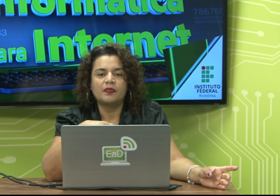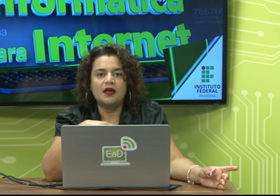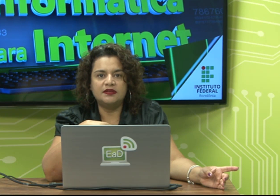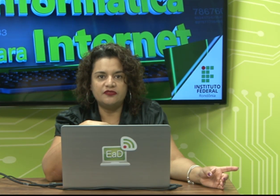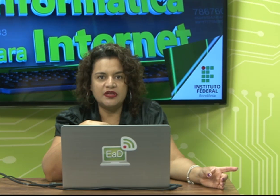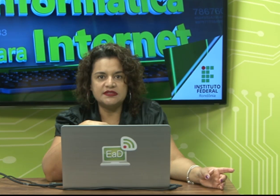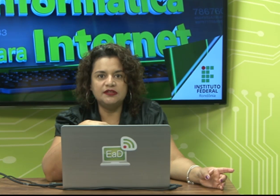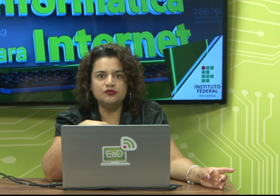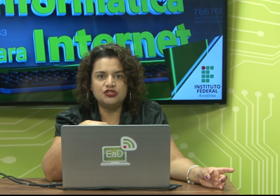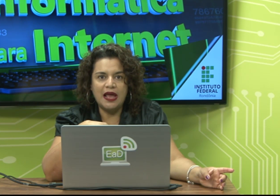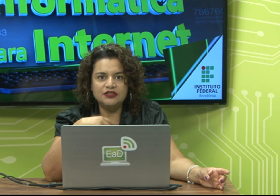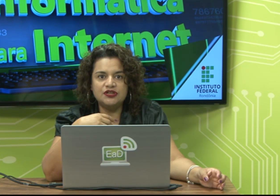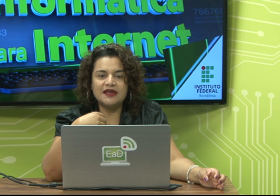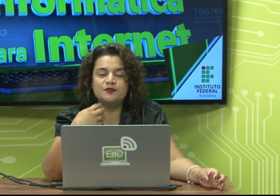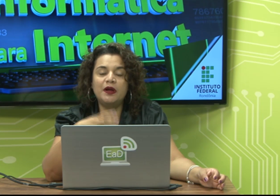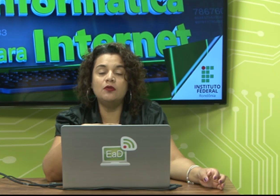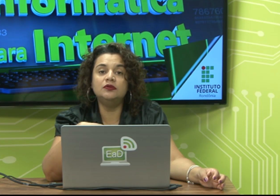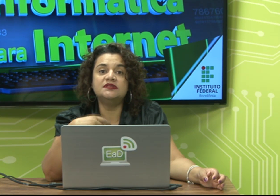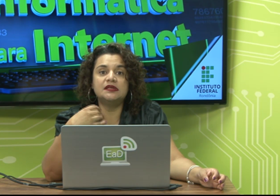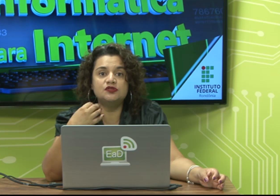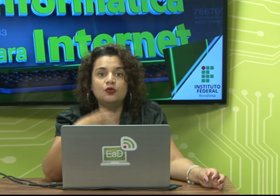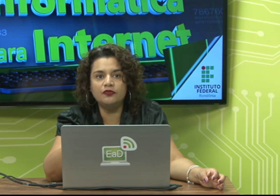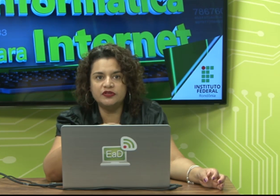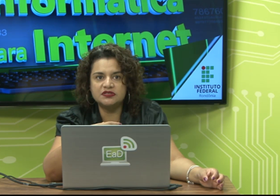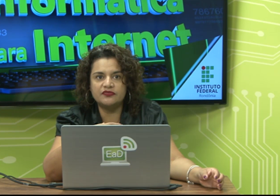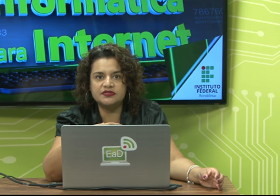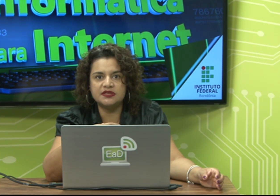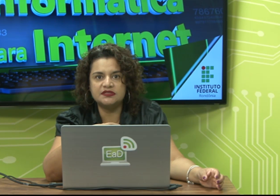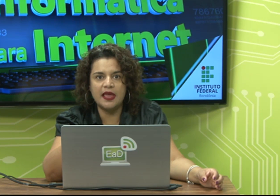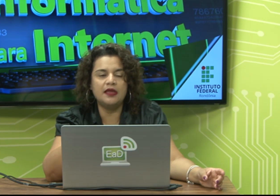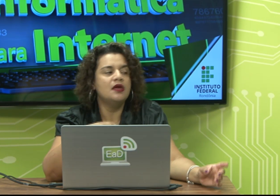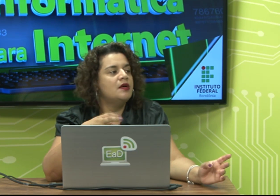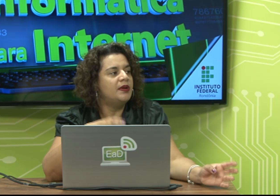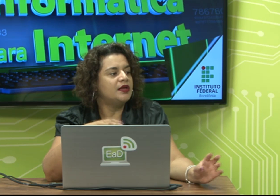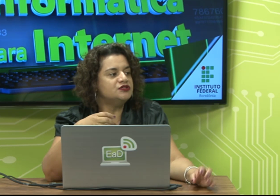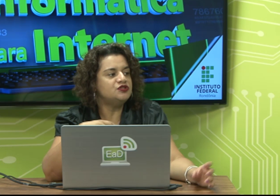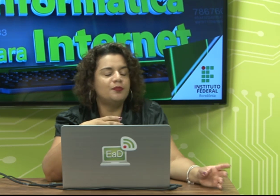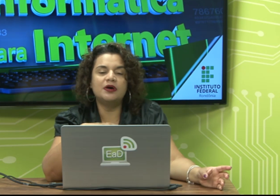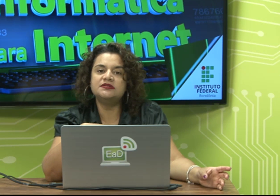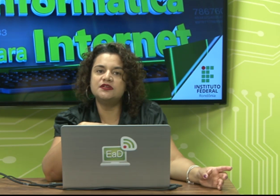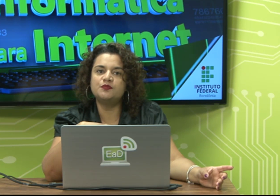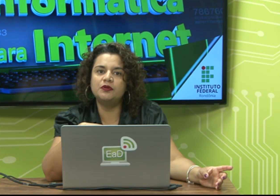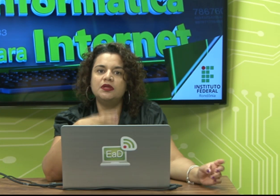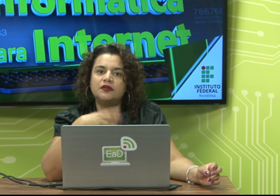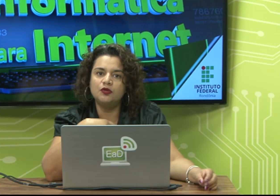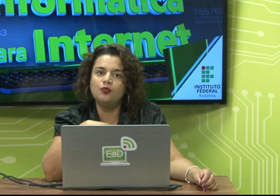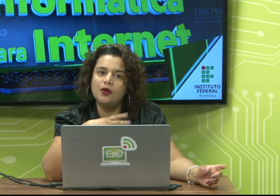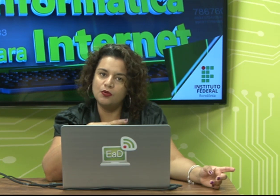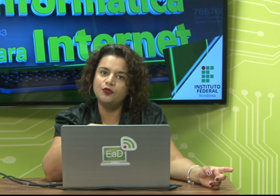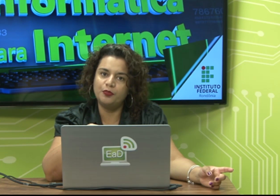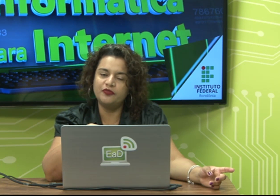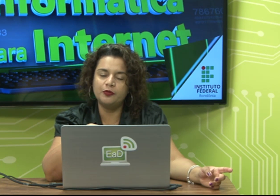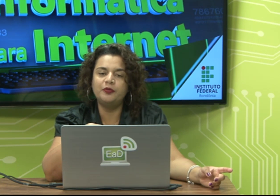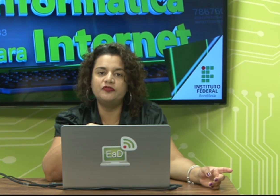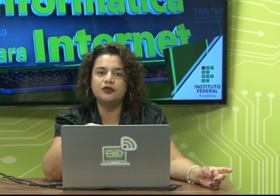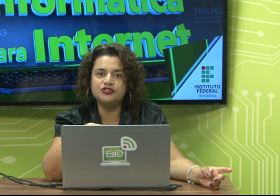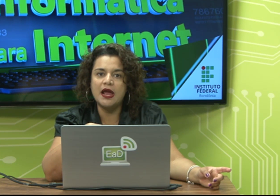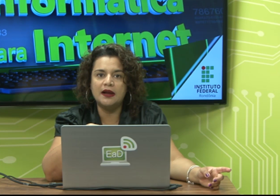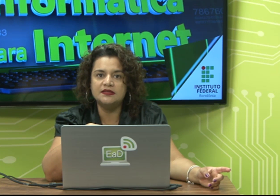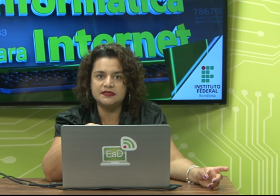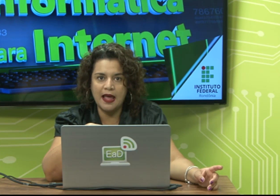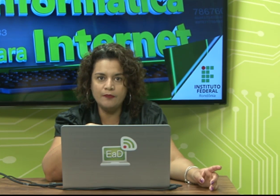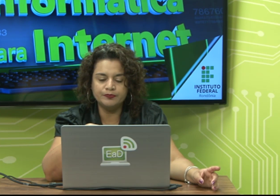enviar através ali do chat, as perguntas, as dúvidas que vocês têm, para que a gente possa responder, tanto eu quanto o